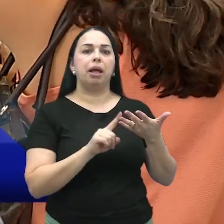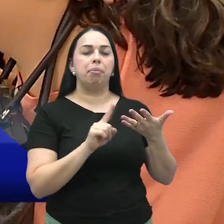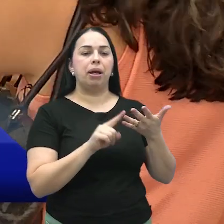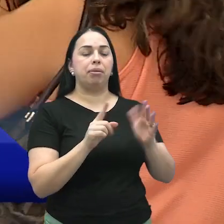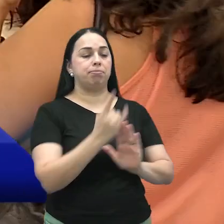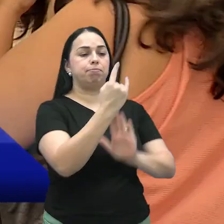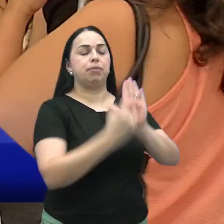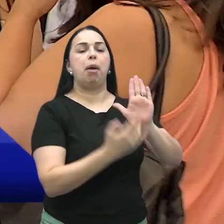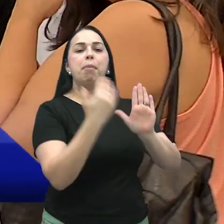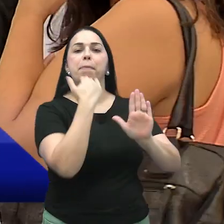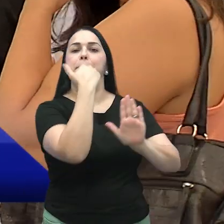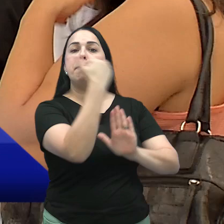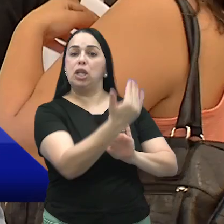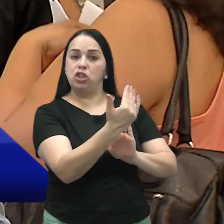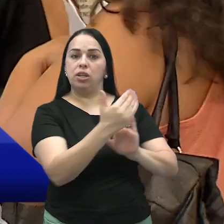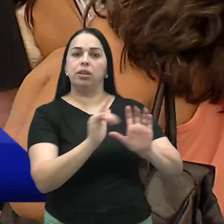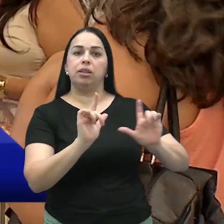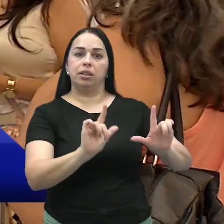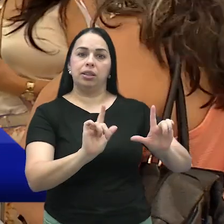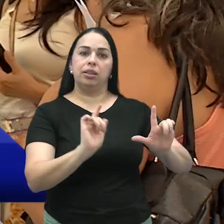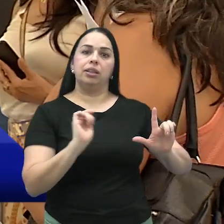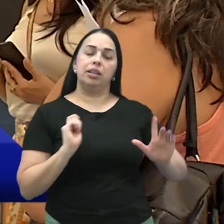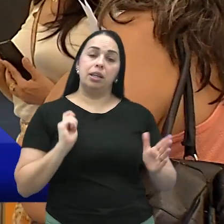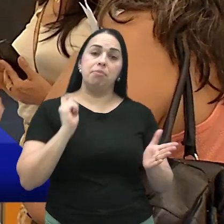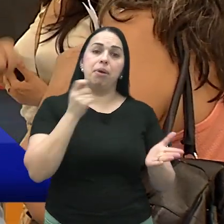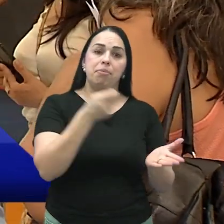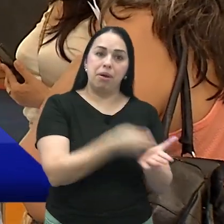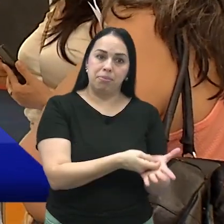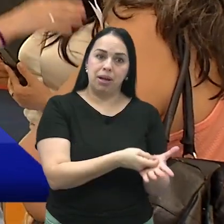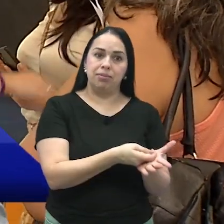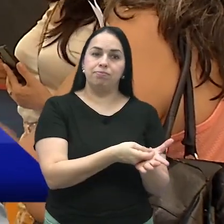para encomendar a placa. O pagamento,